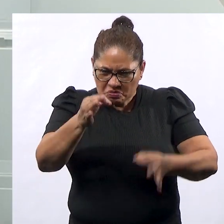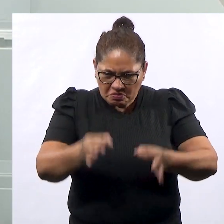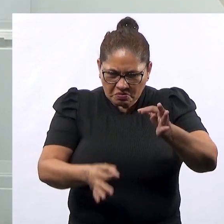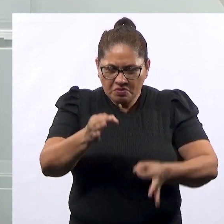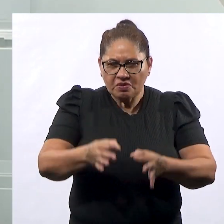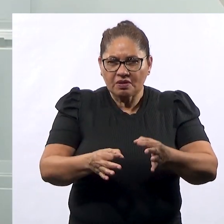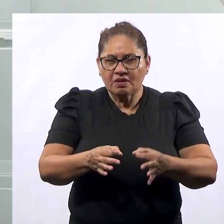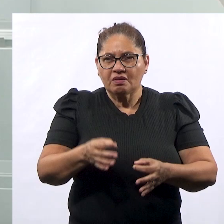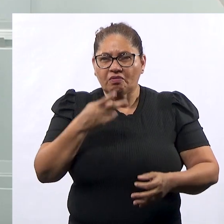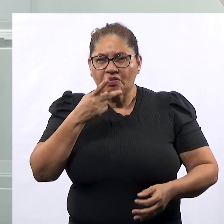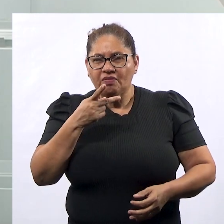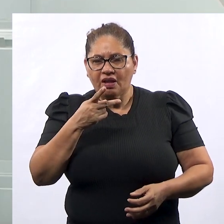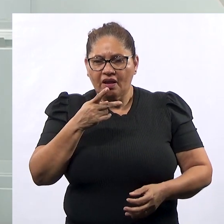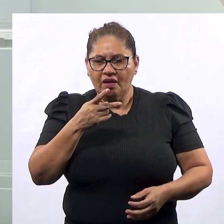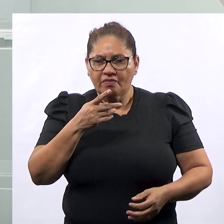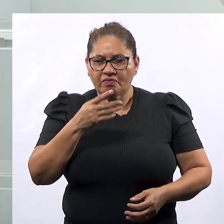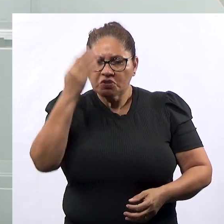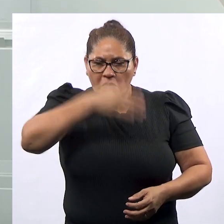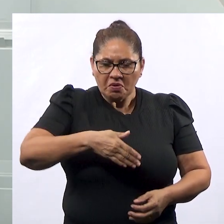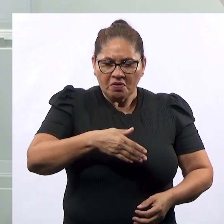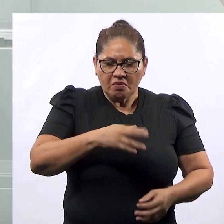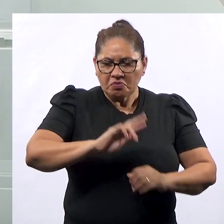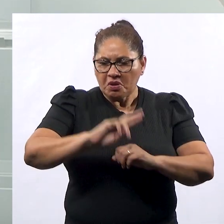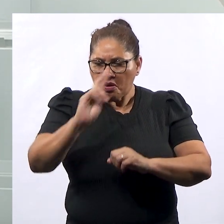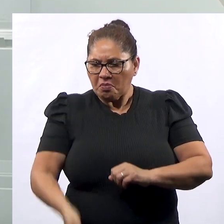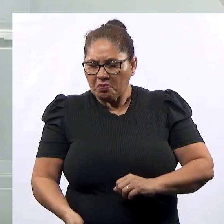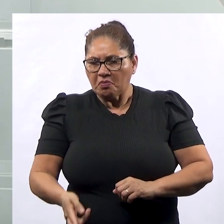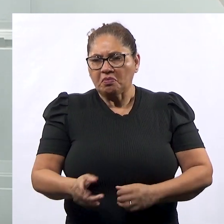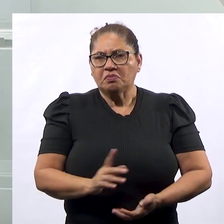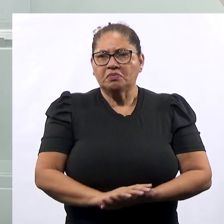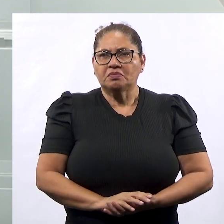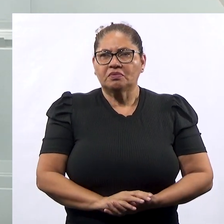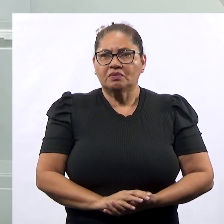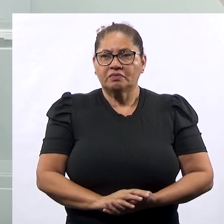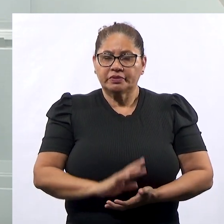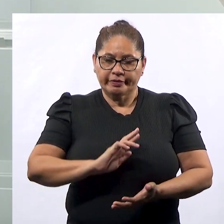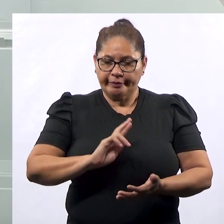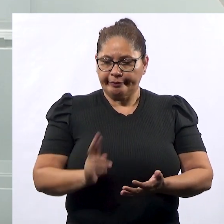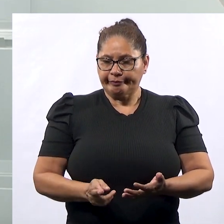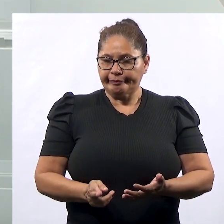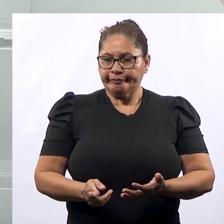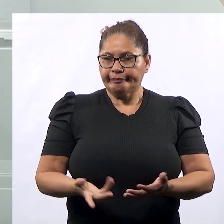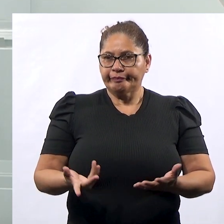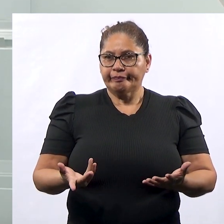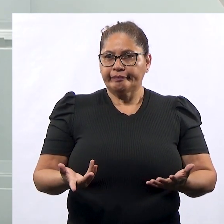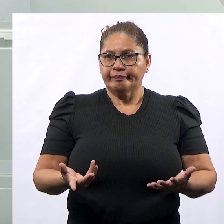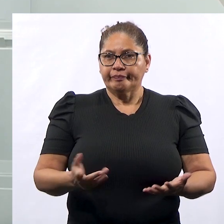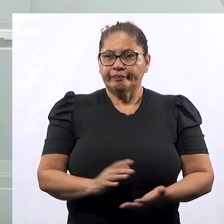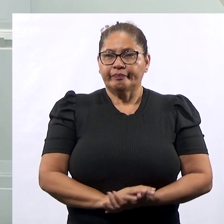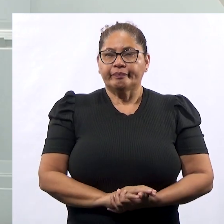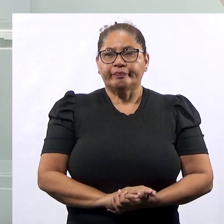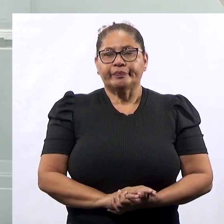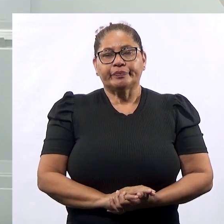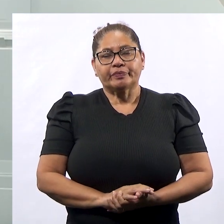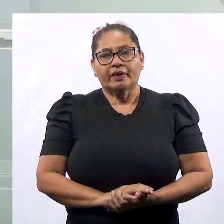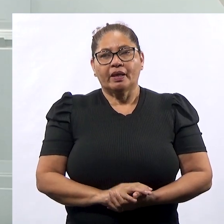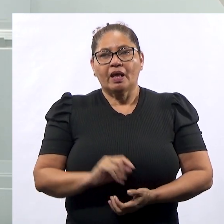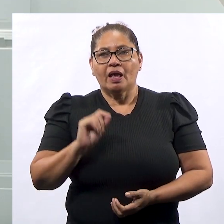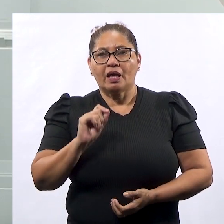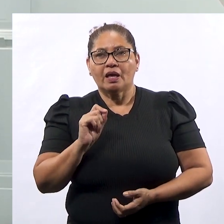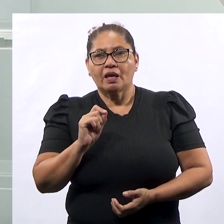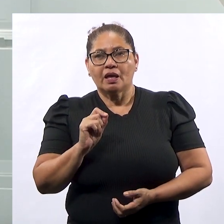juiz, eu tenho um superpoder de dizer, você está aprovado, você está reprovado. Você está de recuperação.